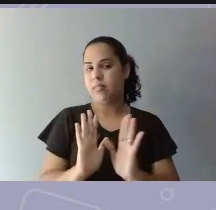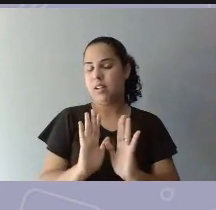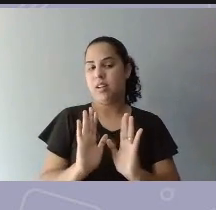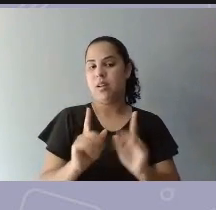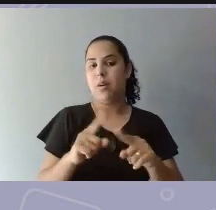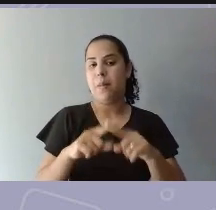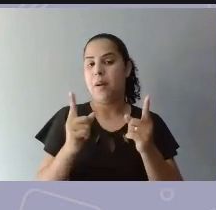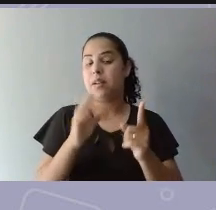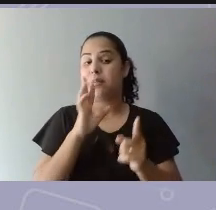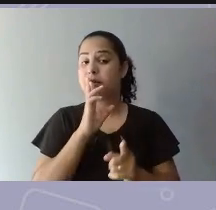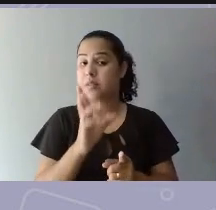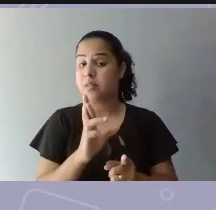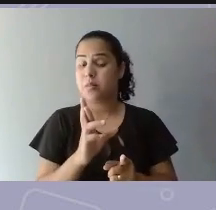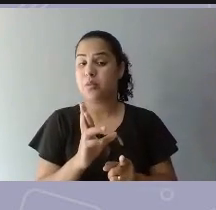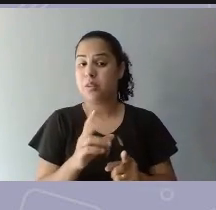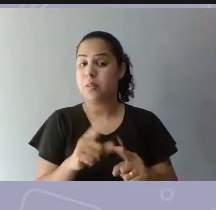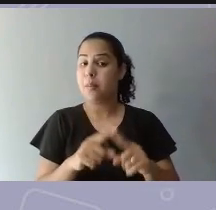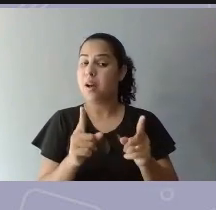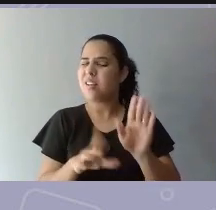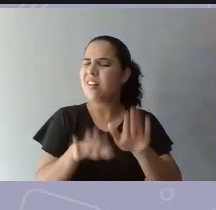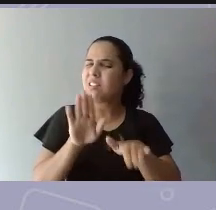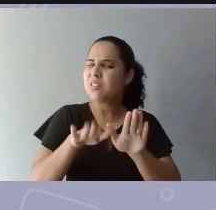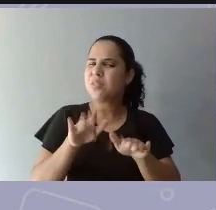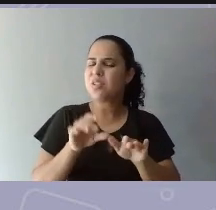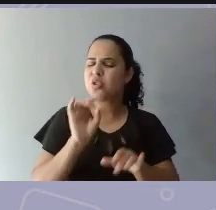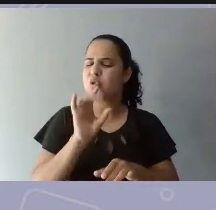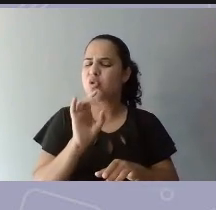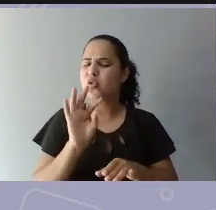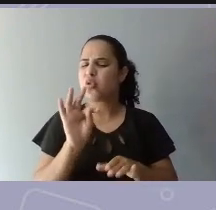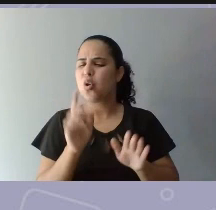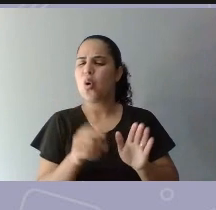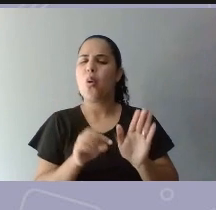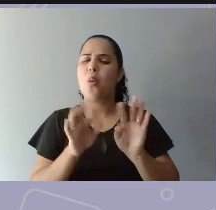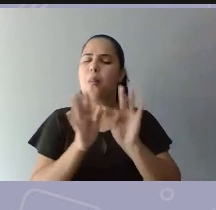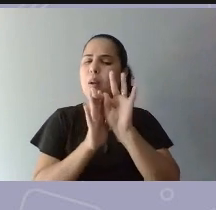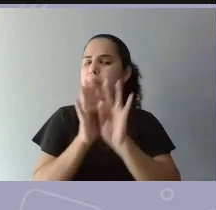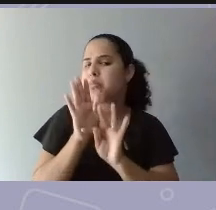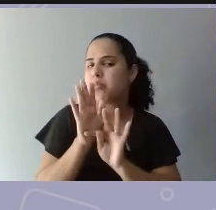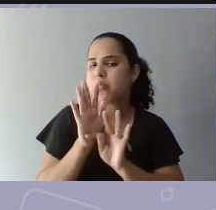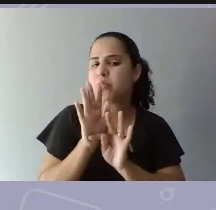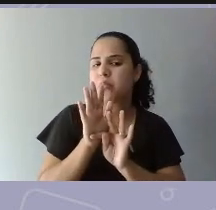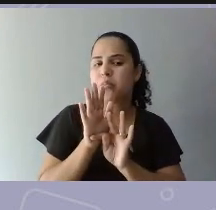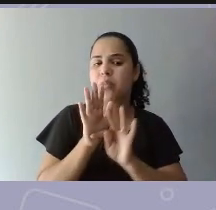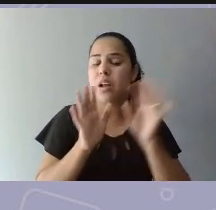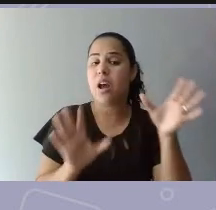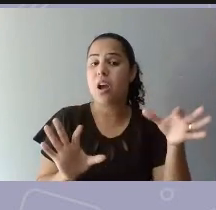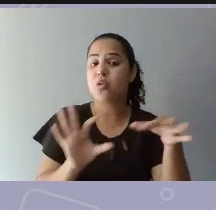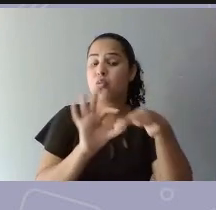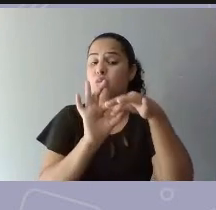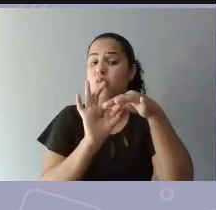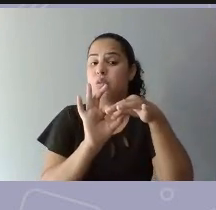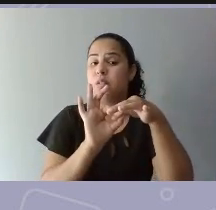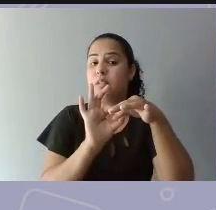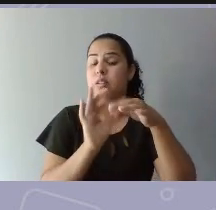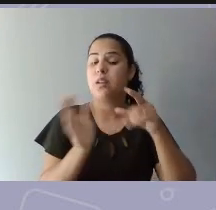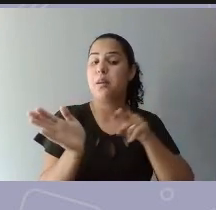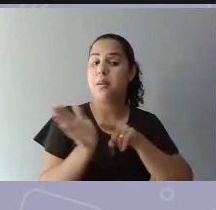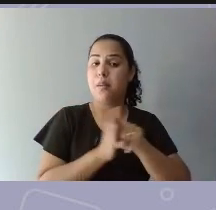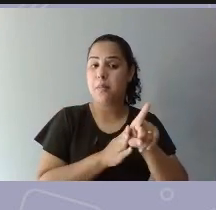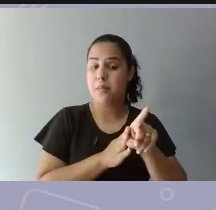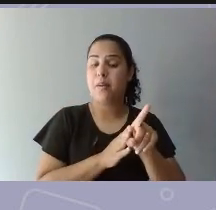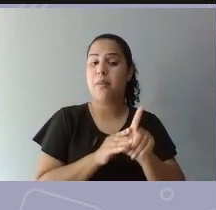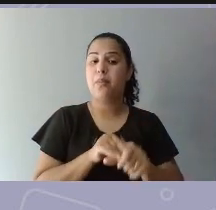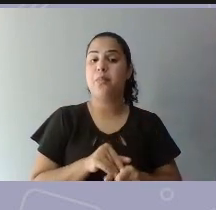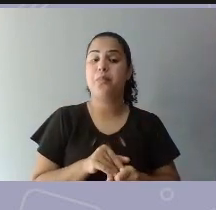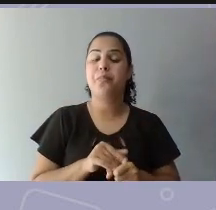fato responder a questão então às vezes o texto está ali só para ilustrar só para contextualizar e aí você perde um tempo se cansa lendo aquele texto